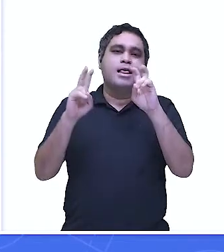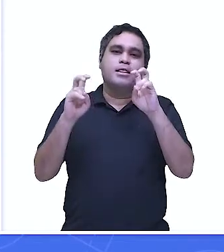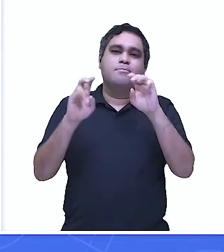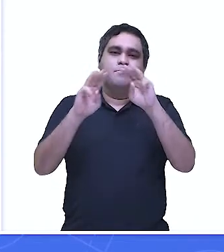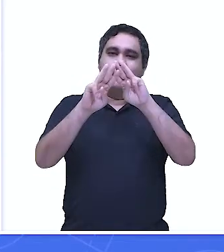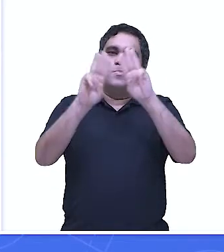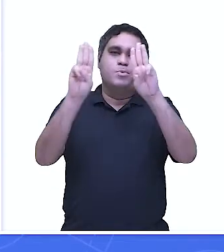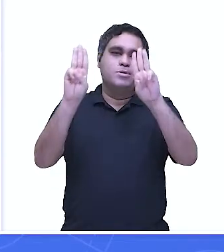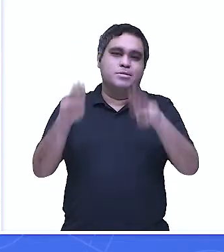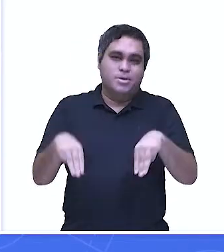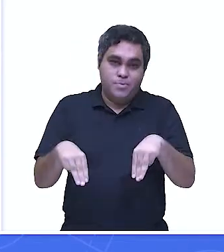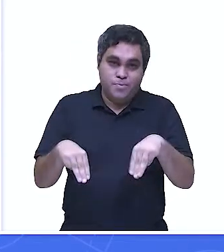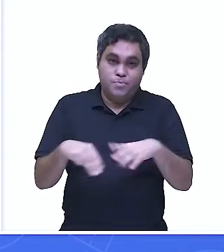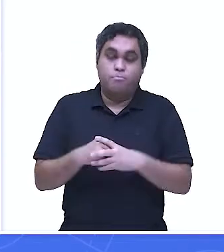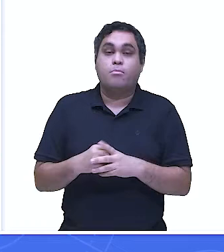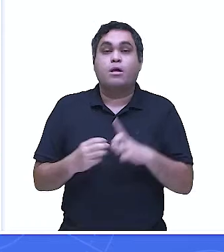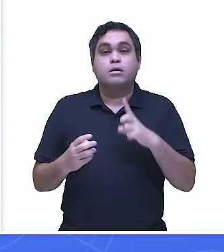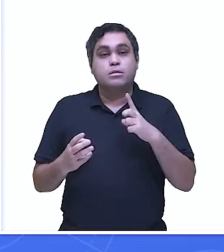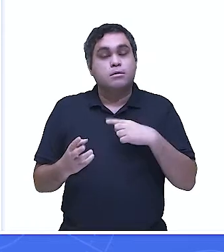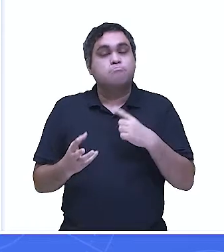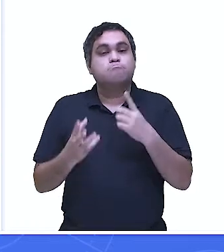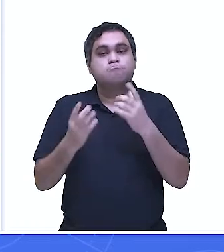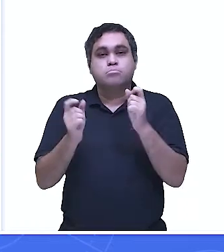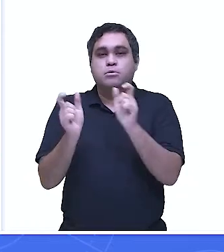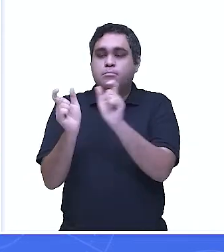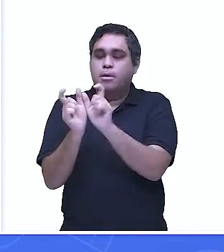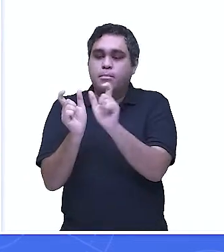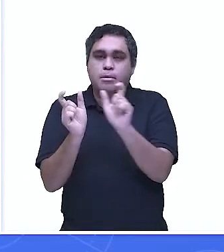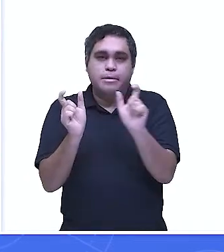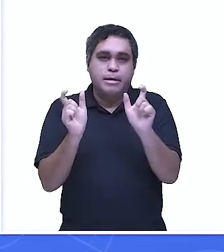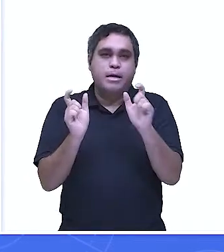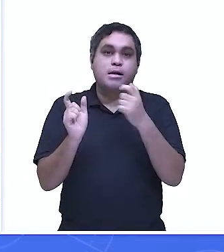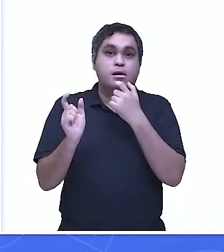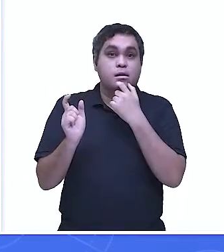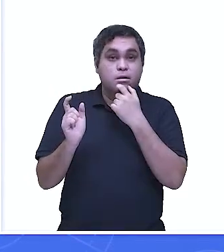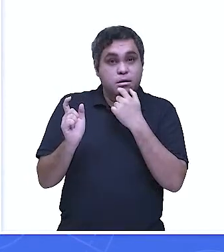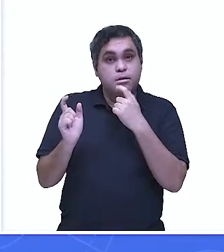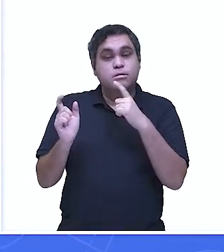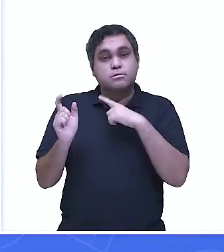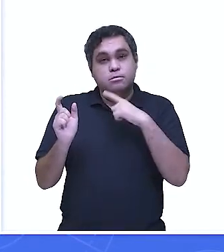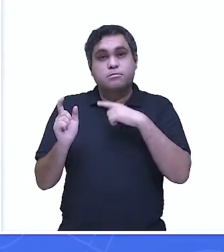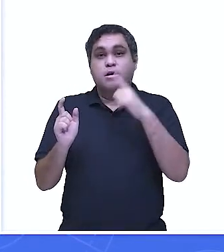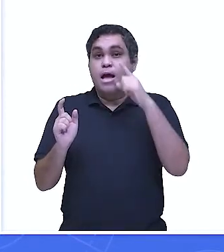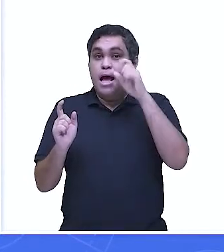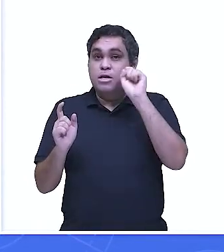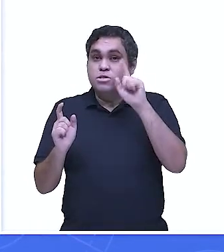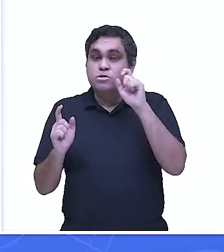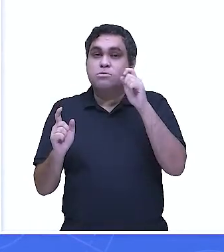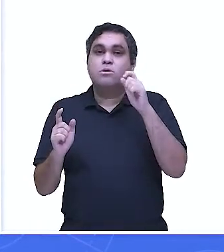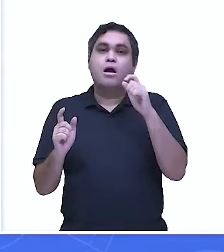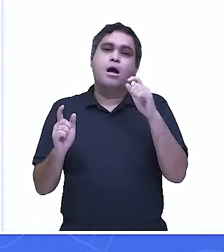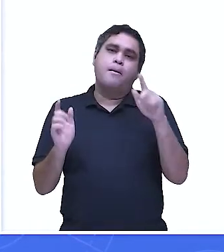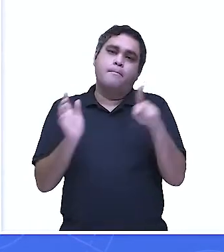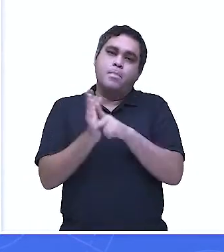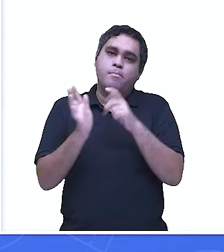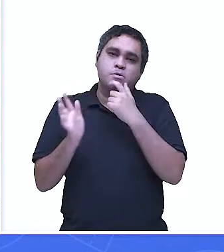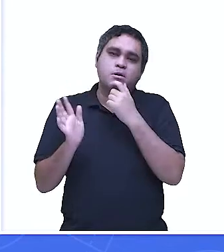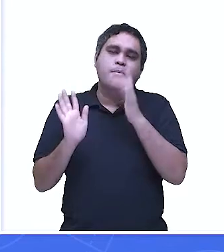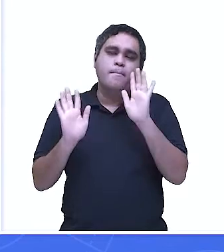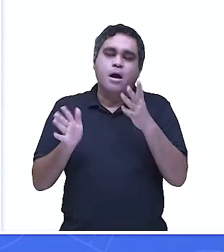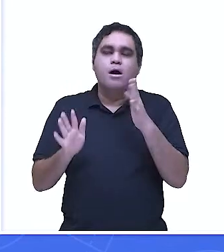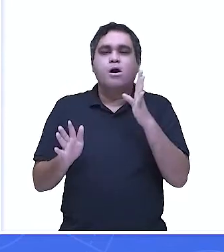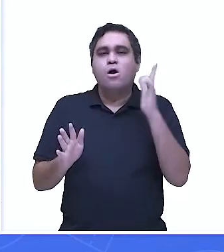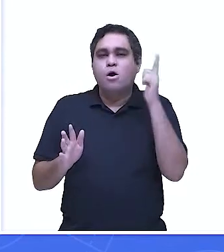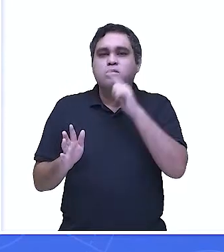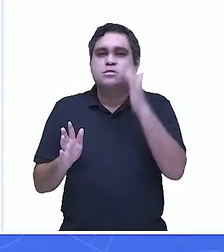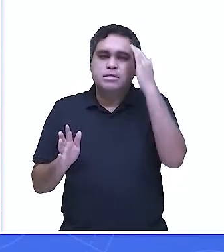tem muitas palavras que estão em inglês, elas estão em inglês, mas você consegue entender do que se